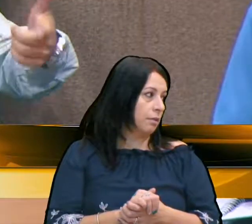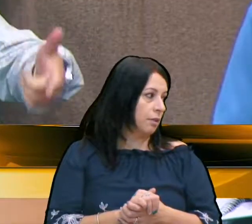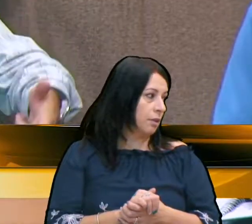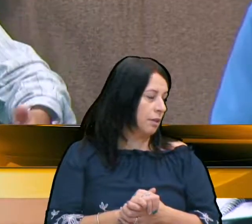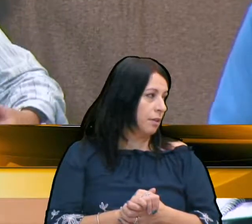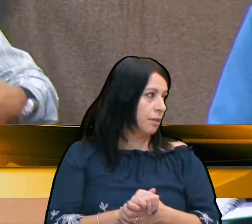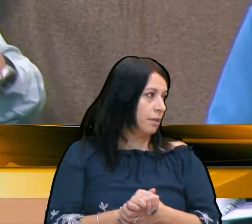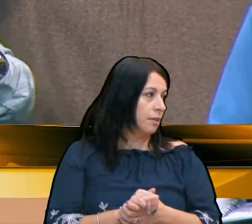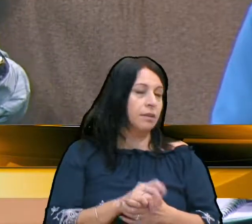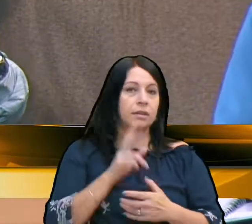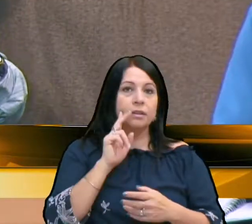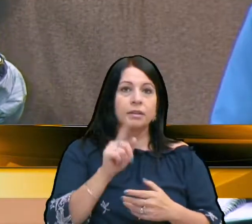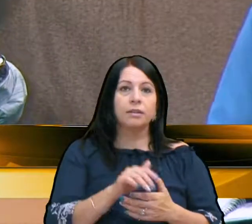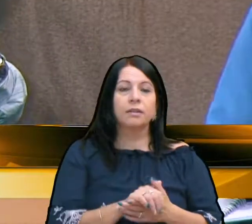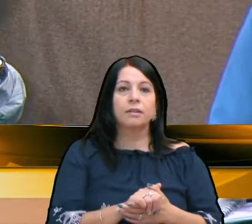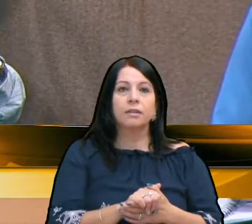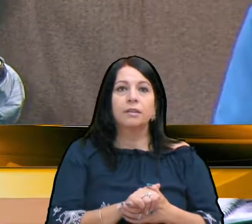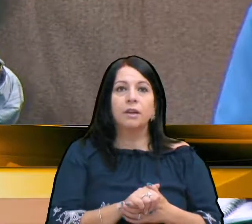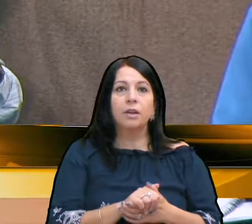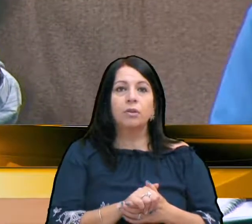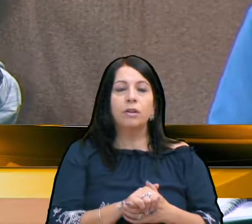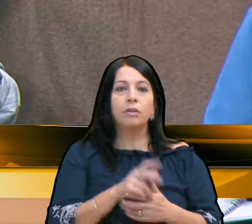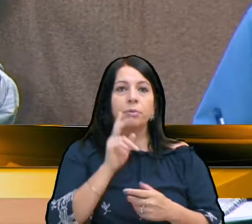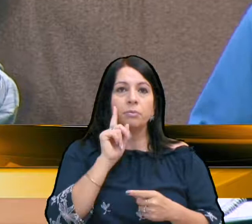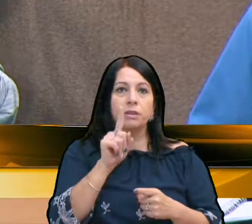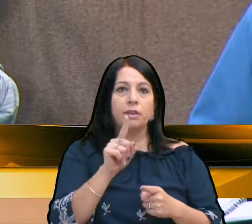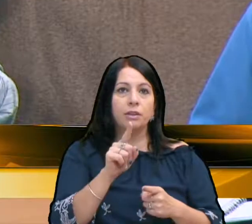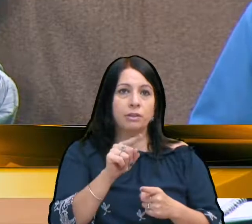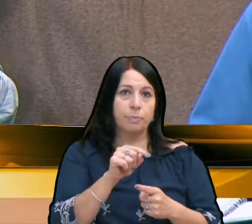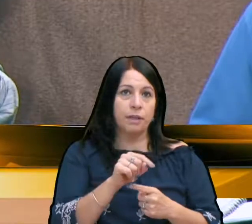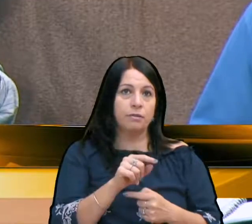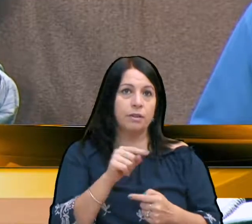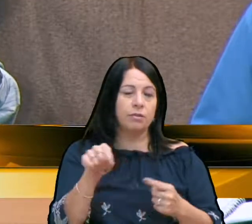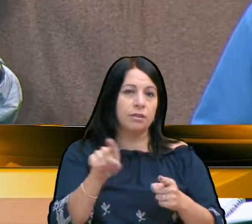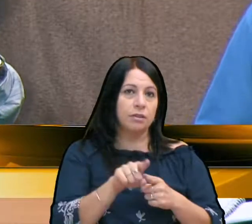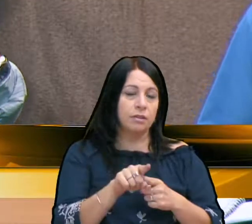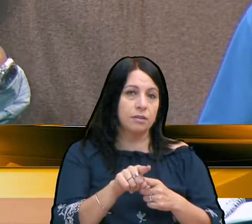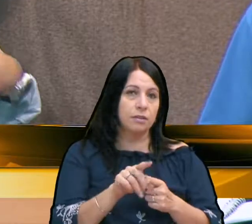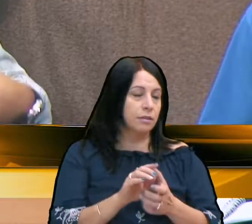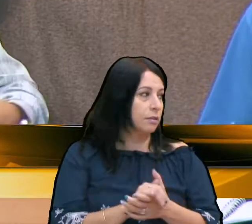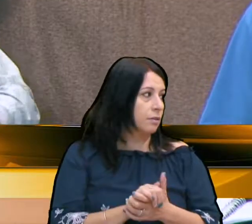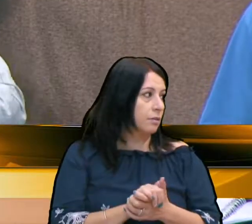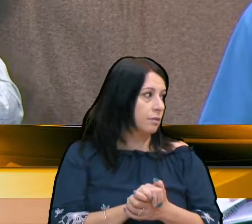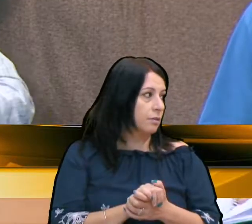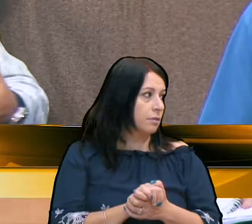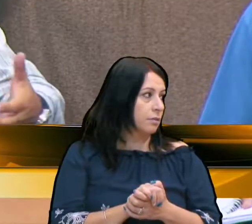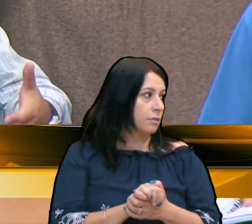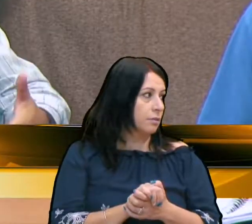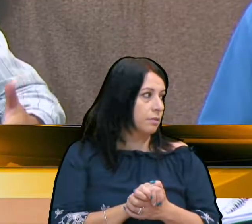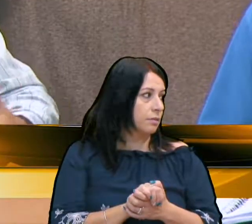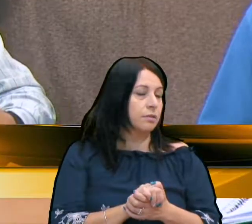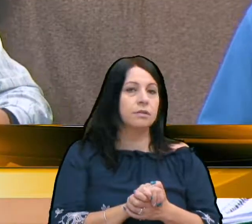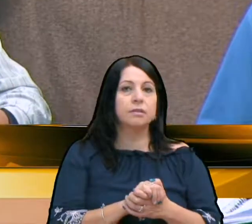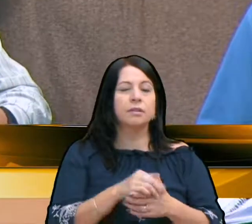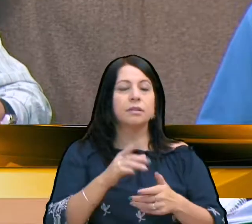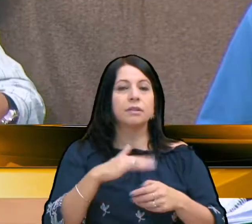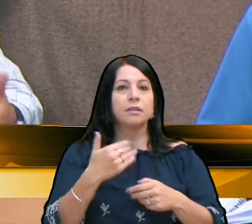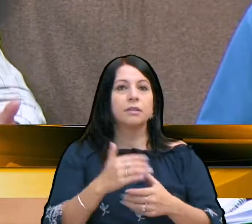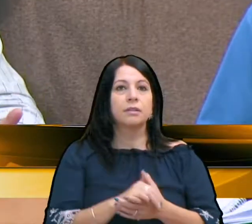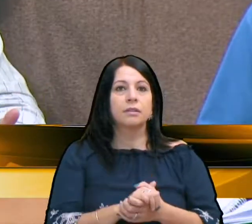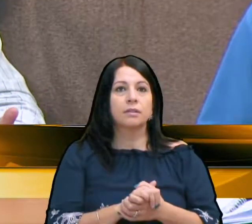Observatório, o Tribunal de Contas e principalmente as pessoas na cidade é muito mais fácil essa fiscalização. Isso se torna muito mais evidente, muito